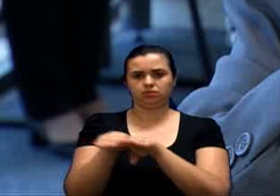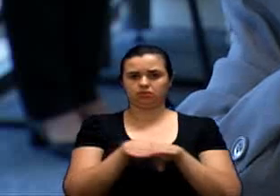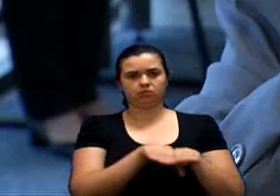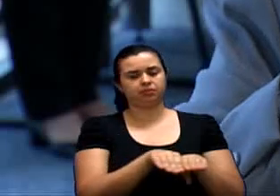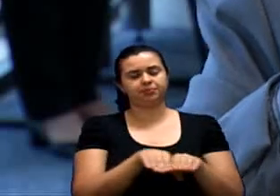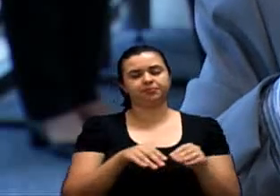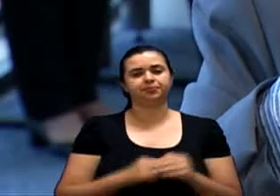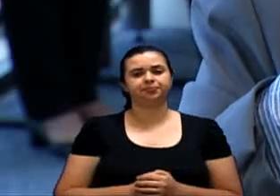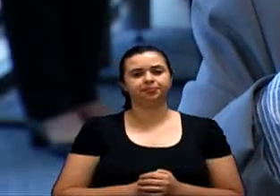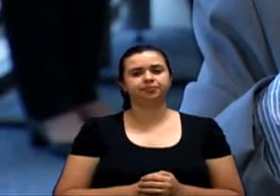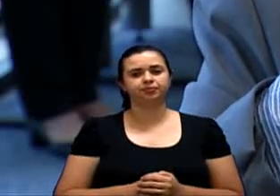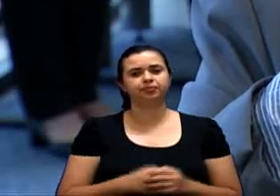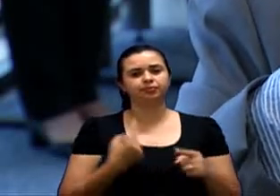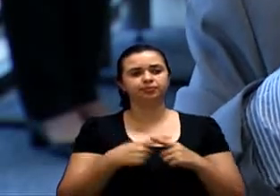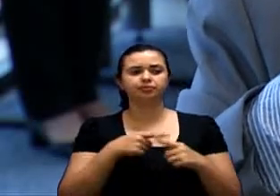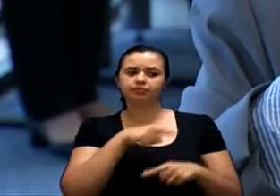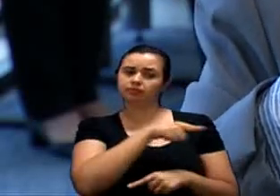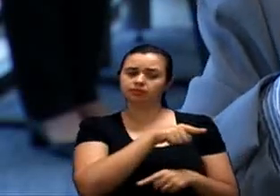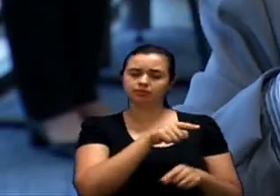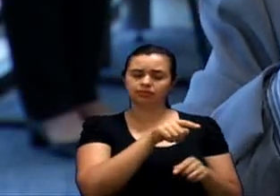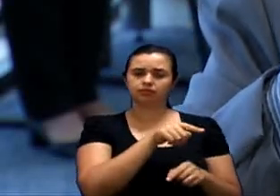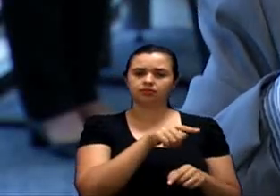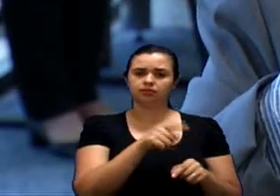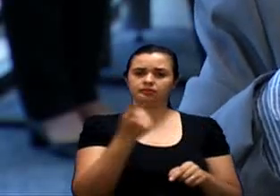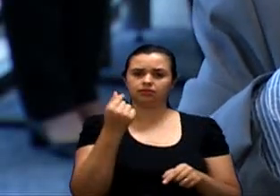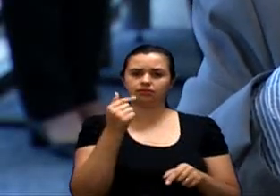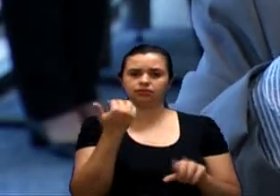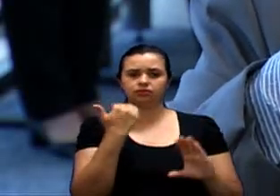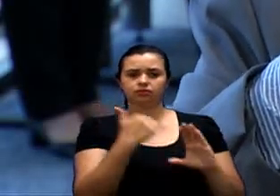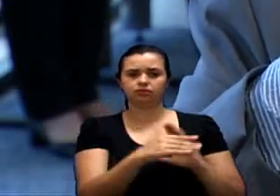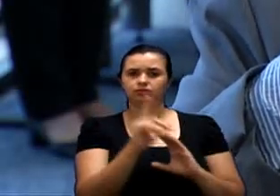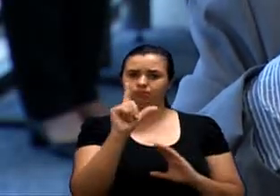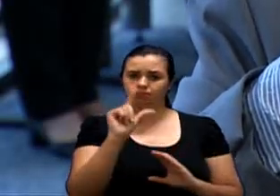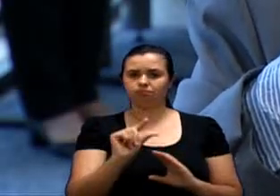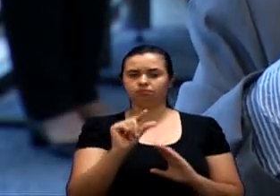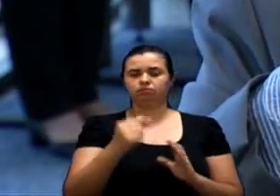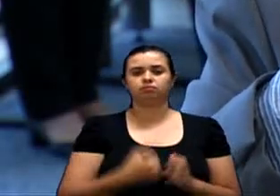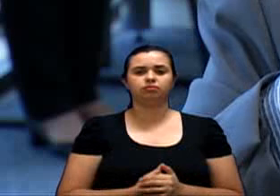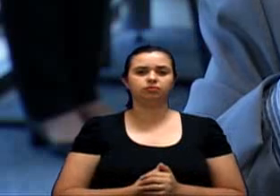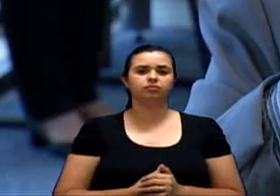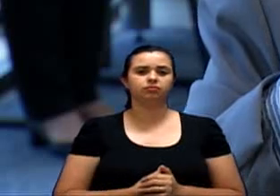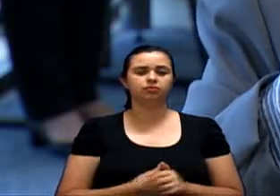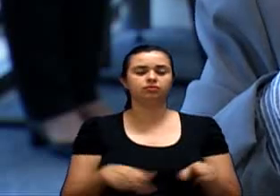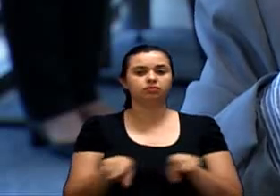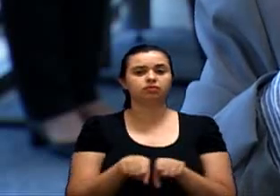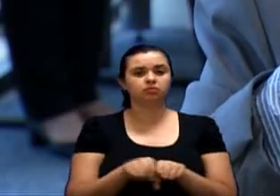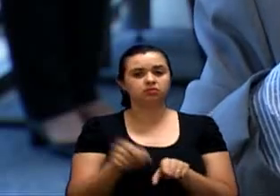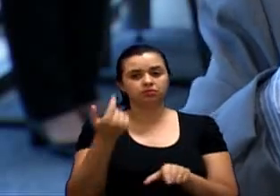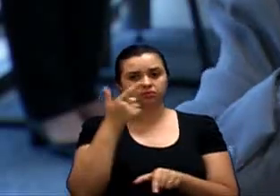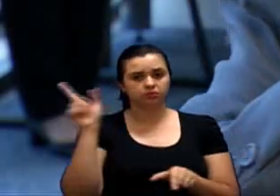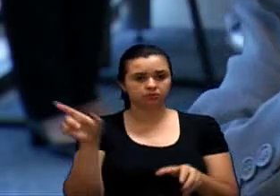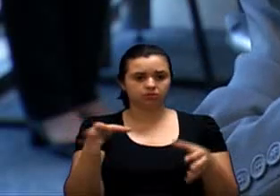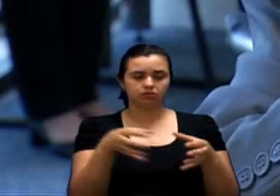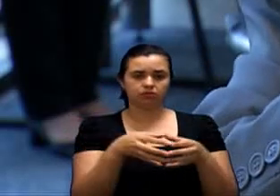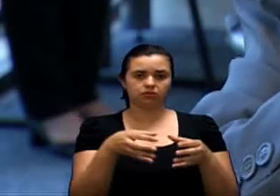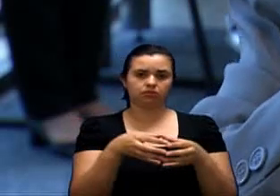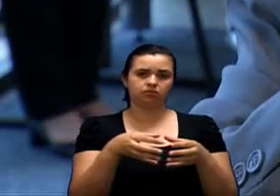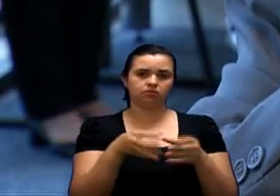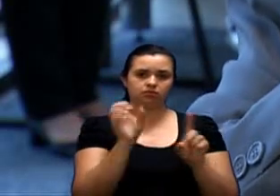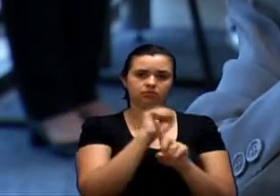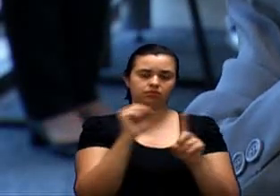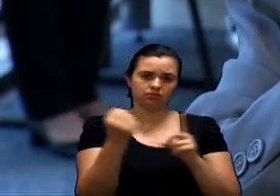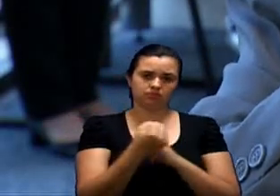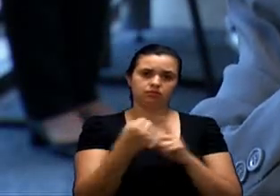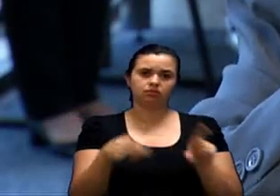pré-hospitalares. Mas não posso deixar de passar em branco também de lembrar de uma outra organização social que prestou um serviço de ótima qualidade